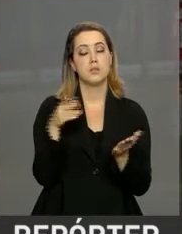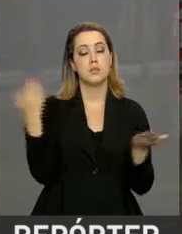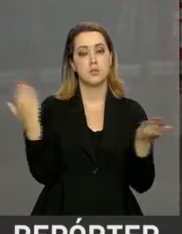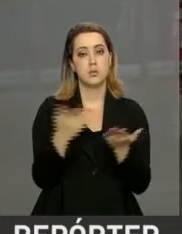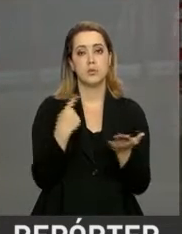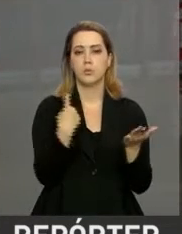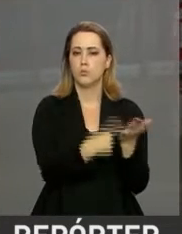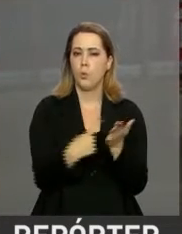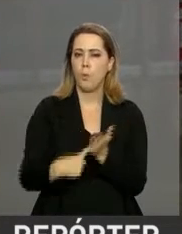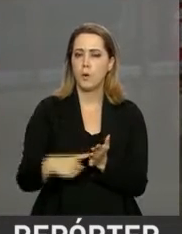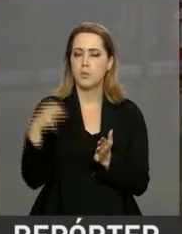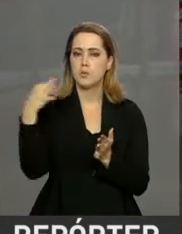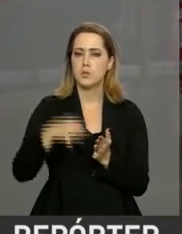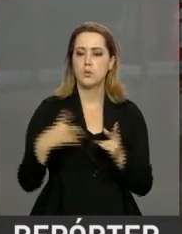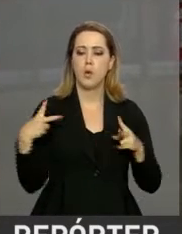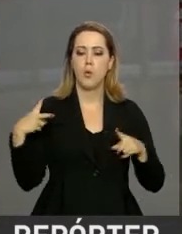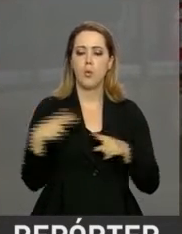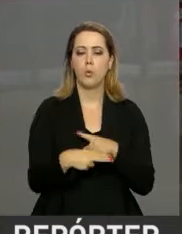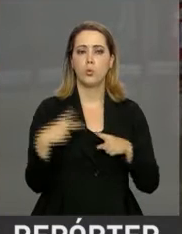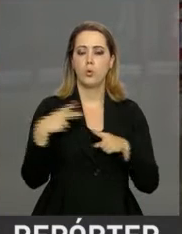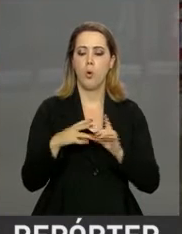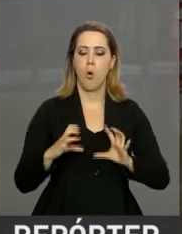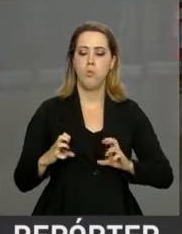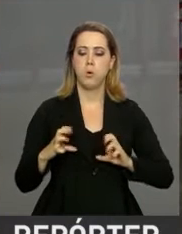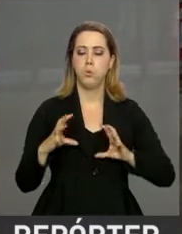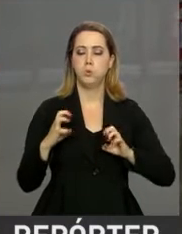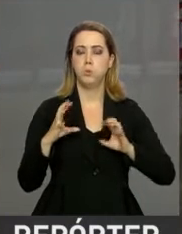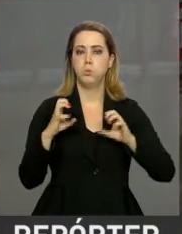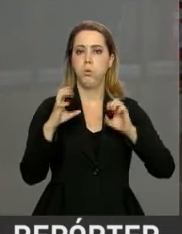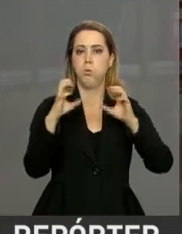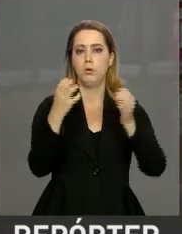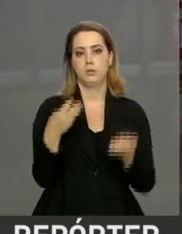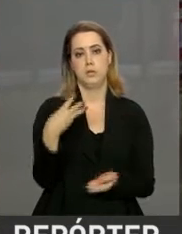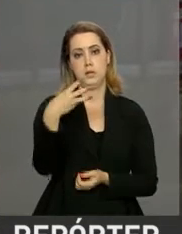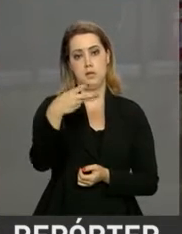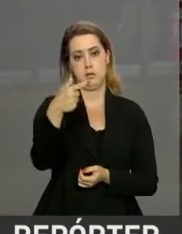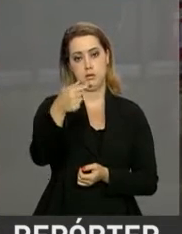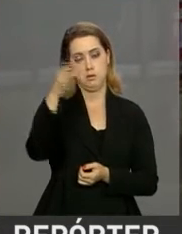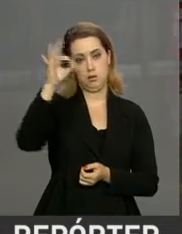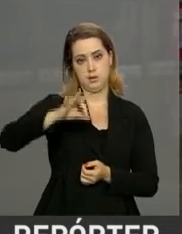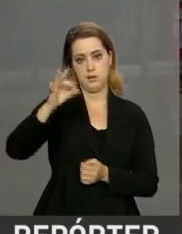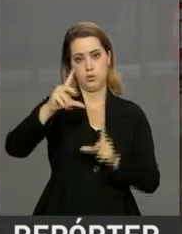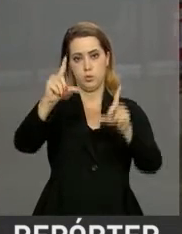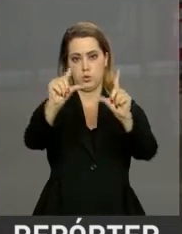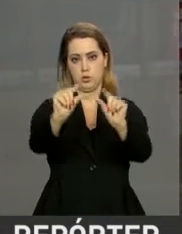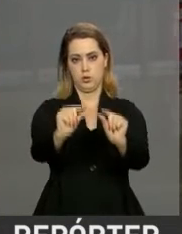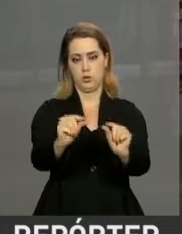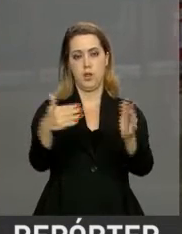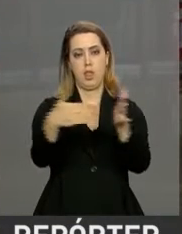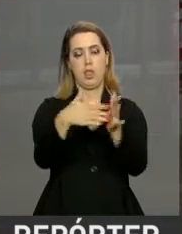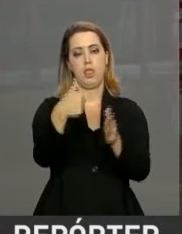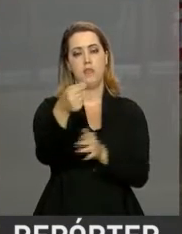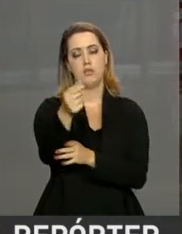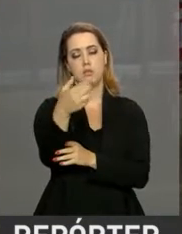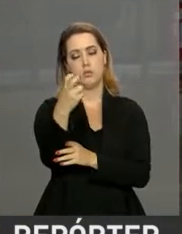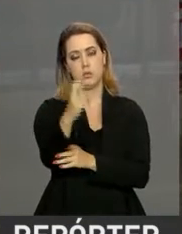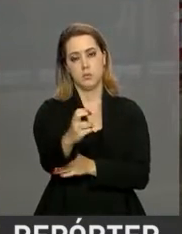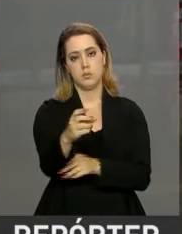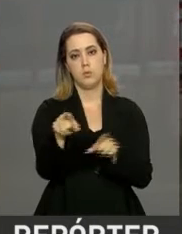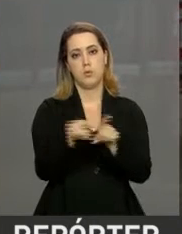de cortar as emissões dos gases do efeito estufa em 37% até 2025 e